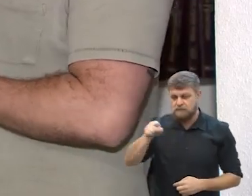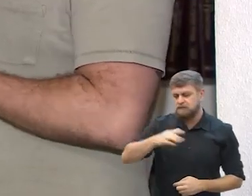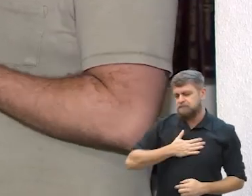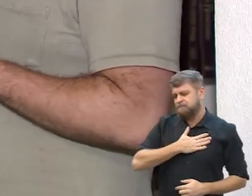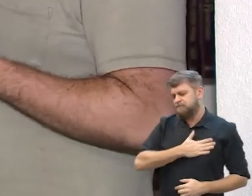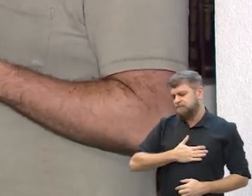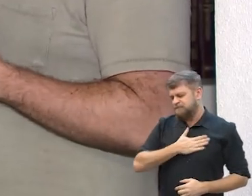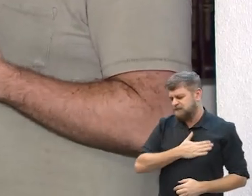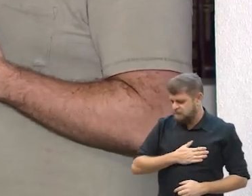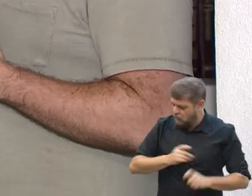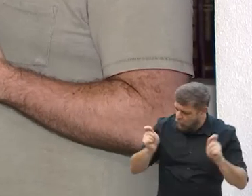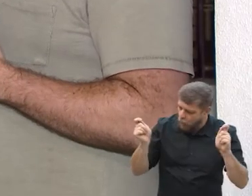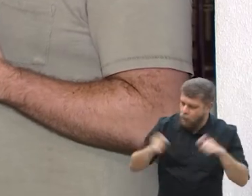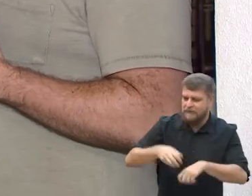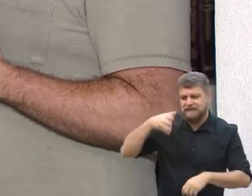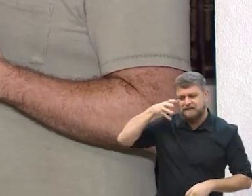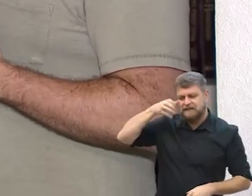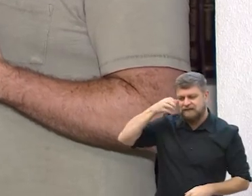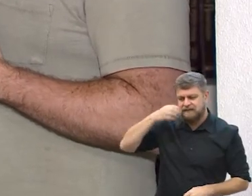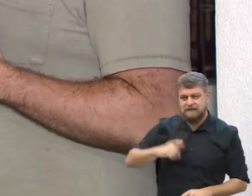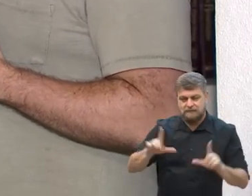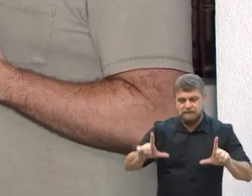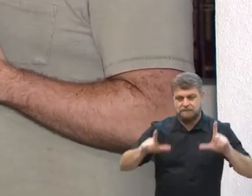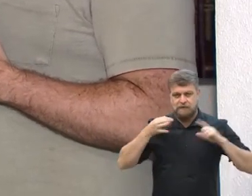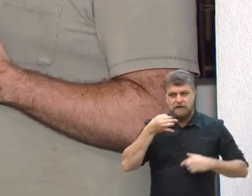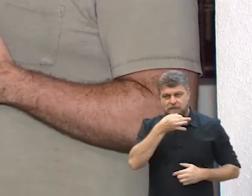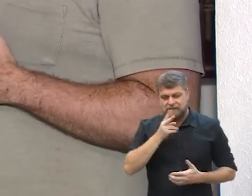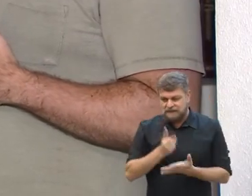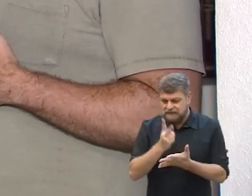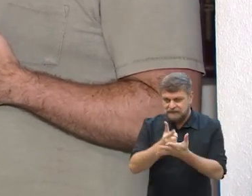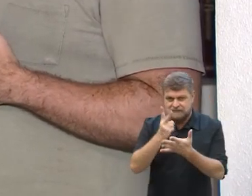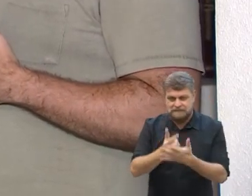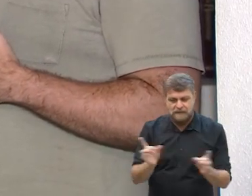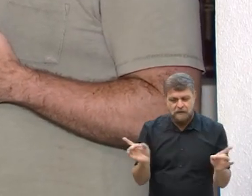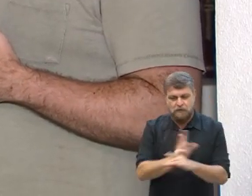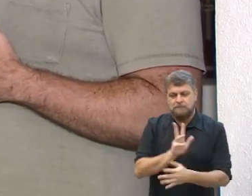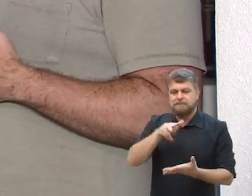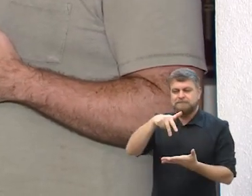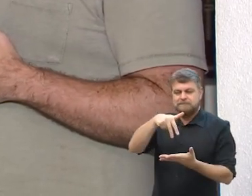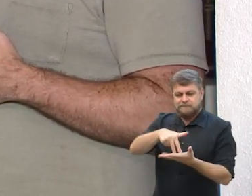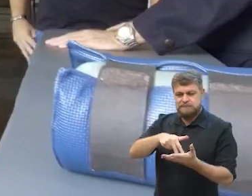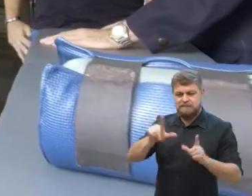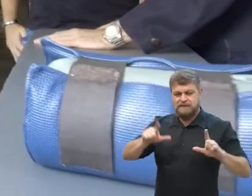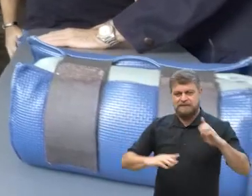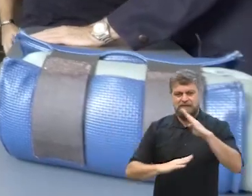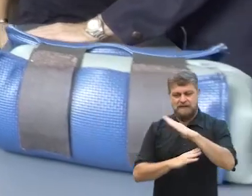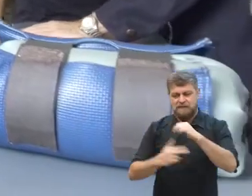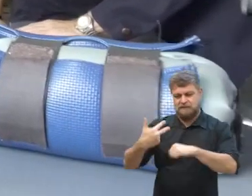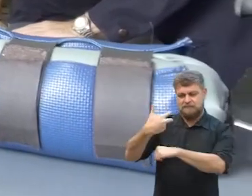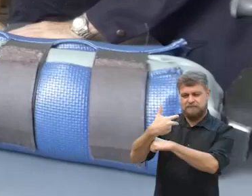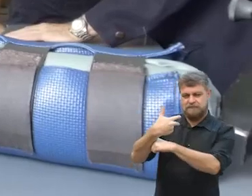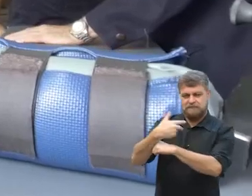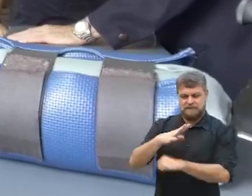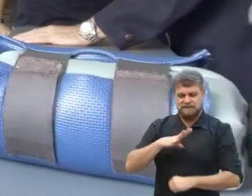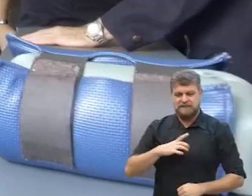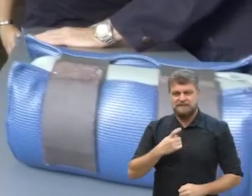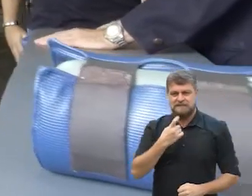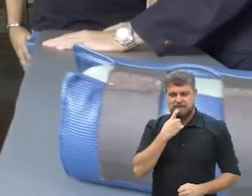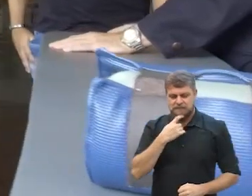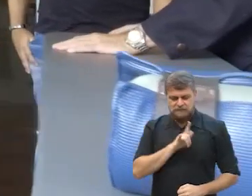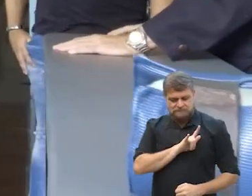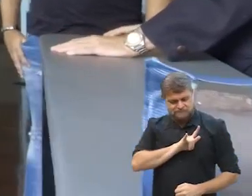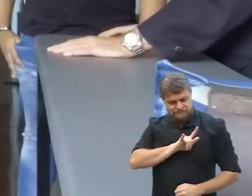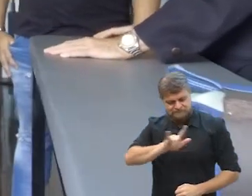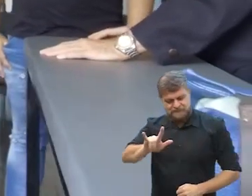amável, muito competente. Agradeço a oportunidade, estaremos sempre à disposição da TV Câmara de Campinas, cidade do meu coração. Eu